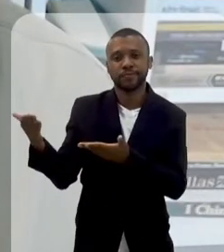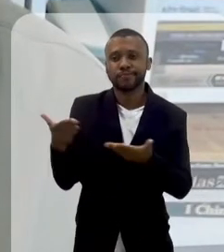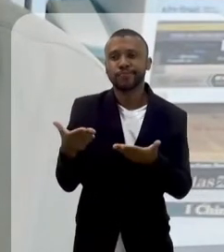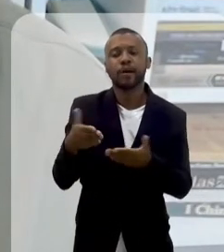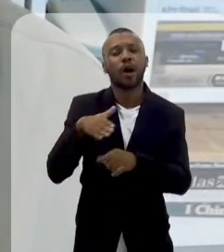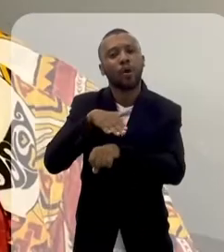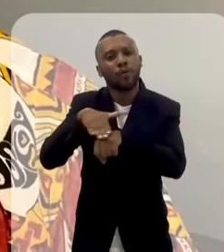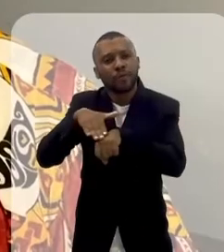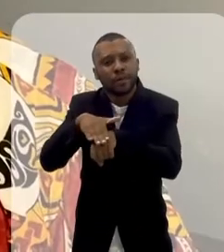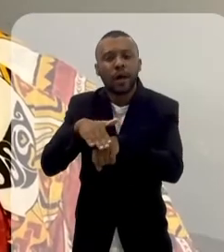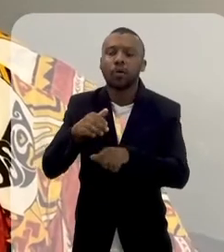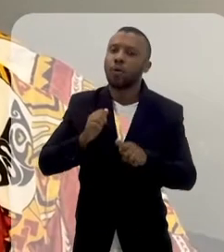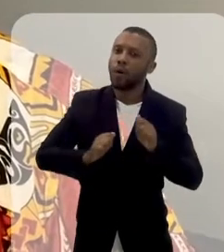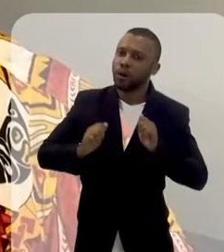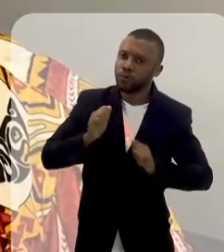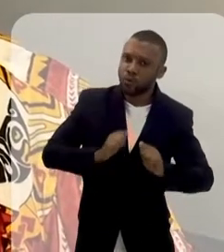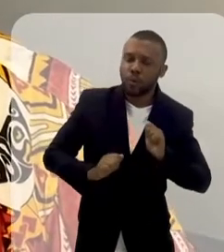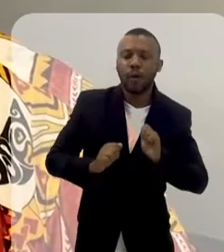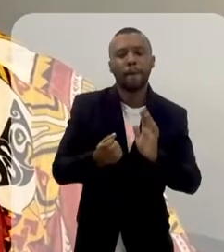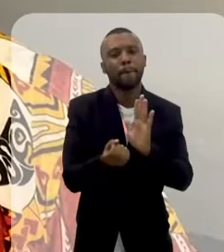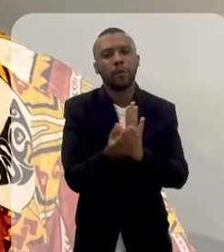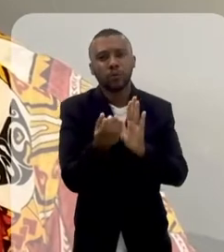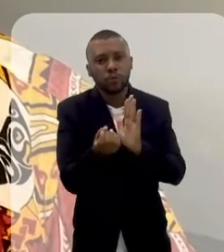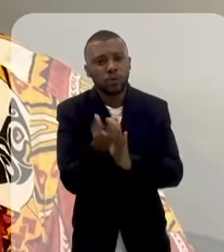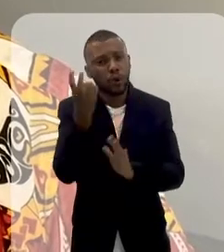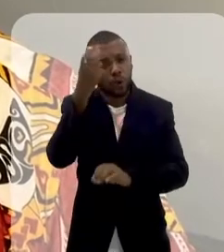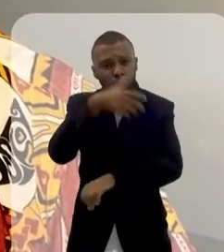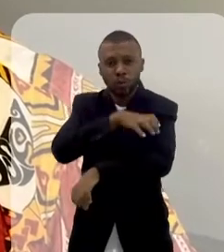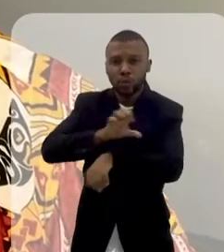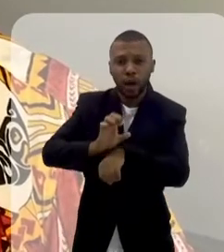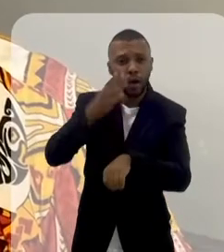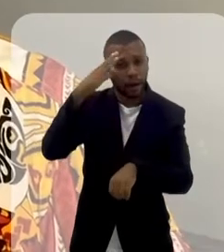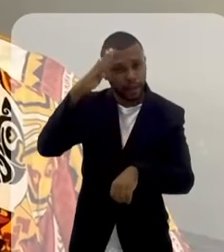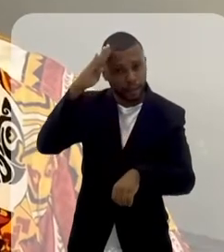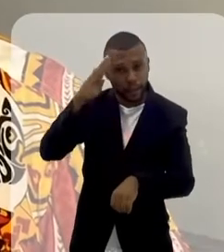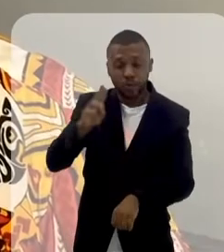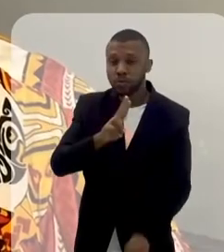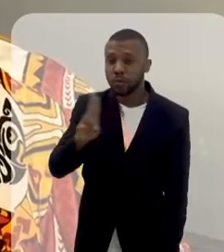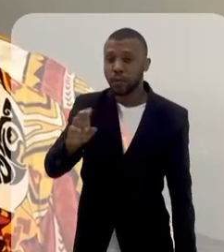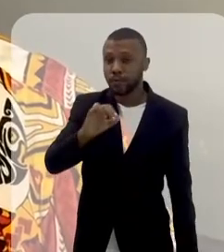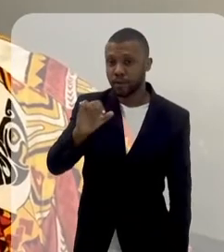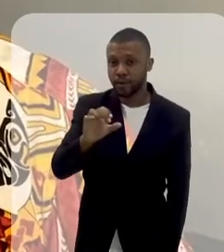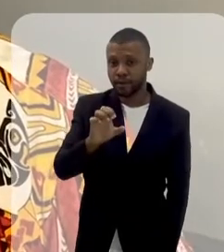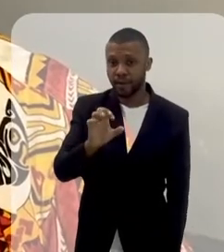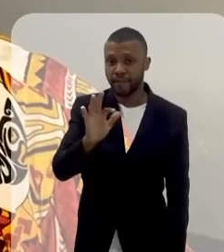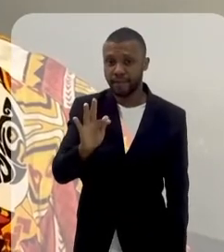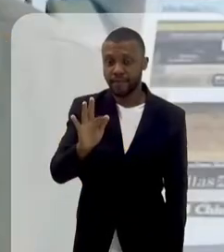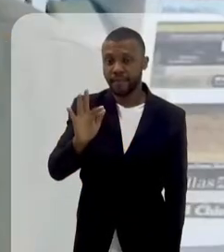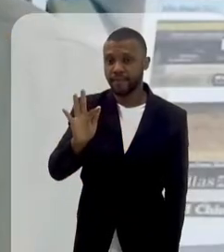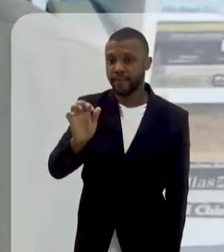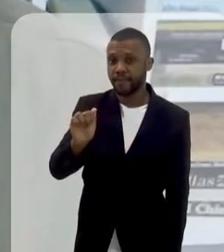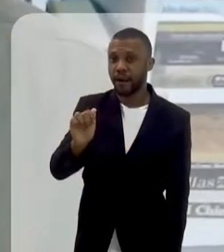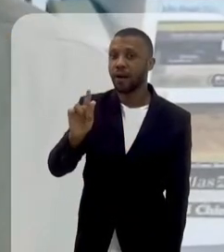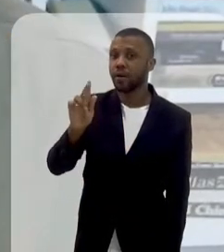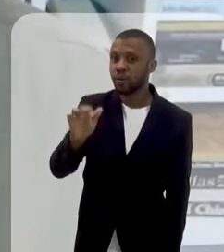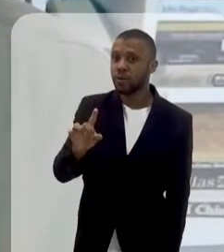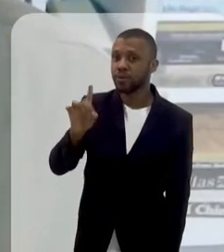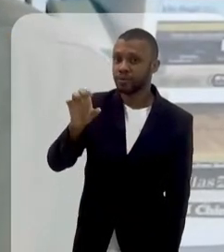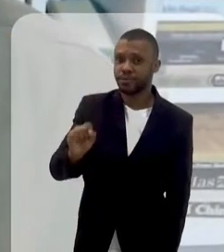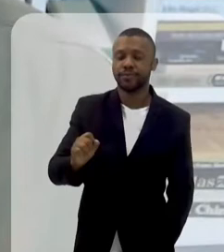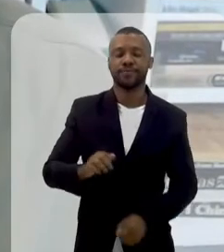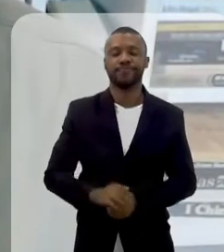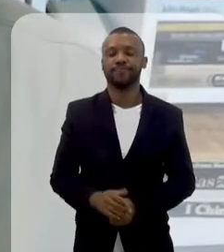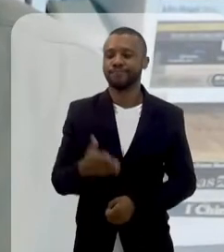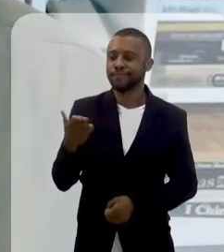conversar com o ator, diretor, produtor, articulador cultural e acadêmico Jeff Fagundes. Jeff, é um